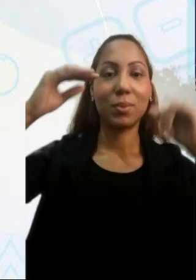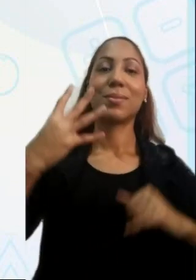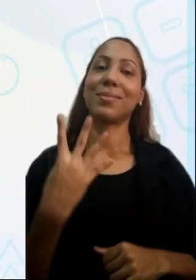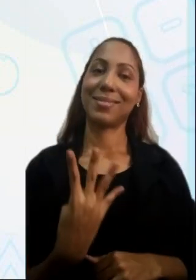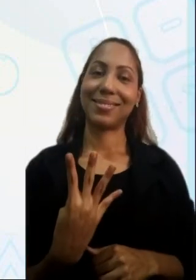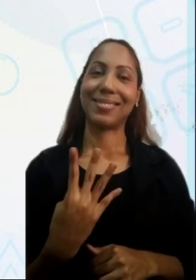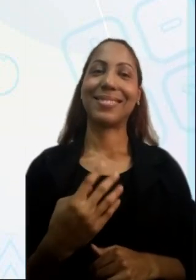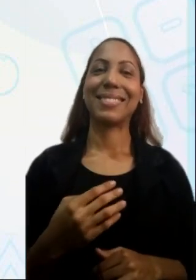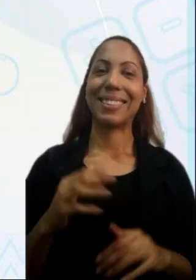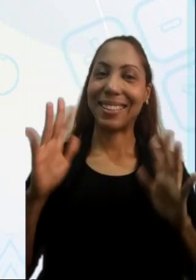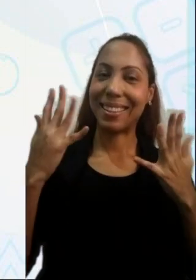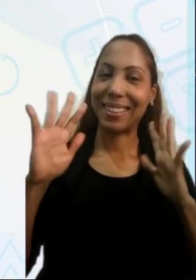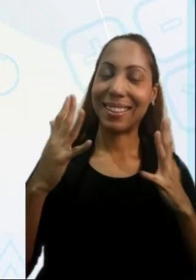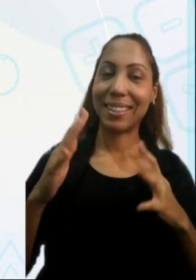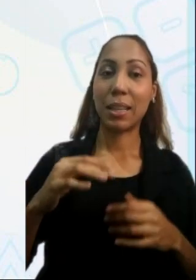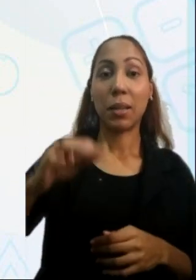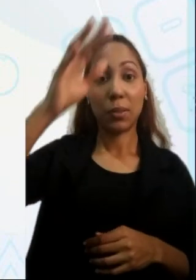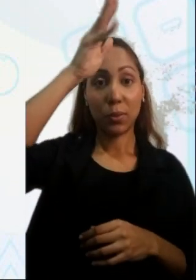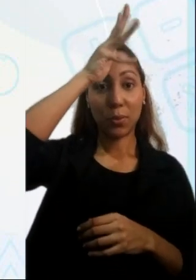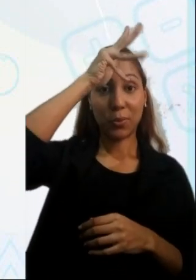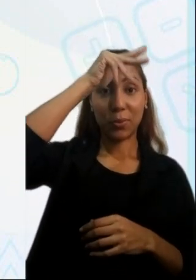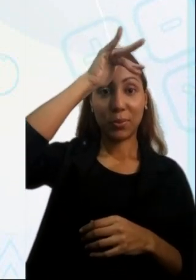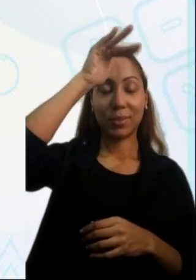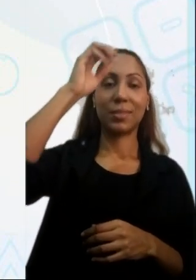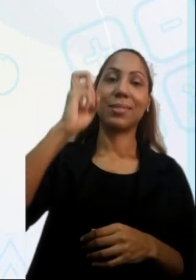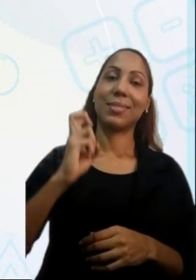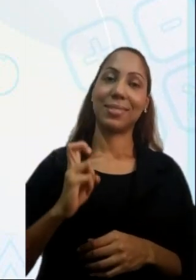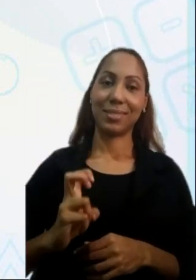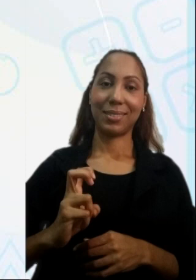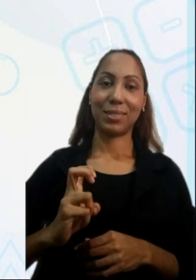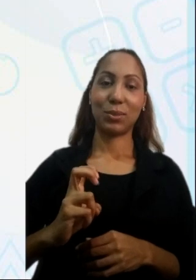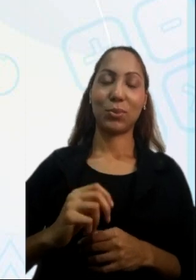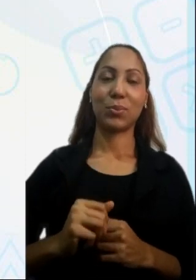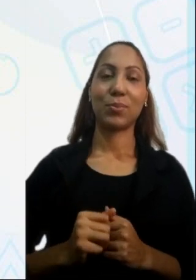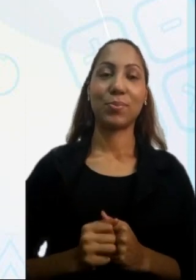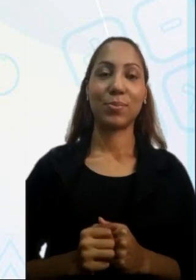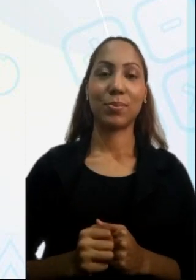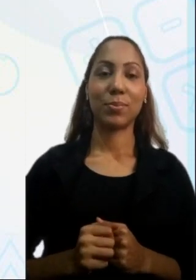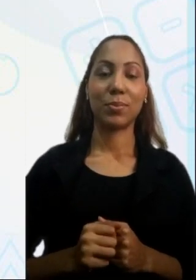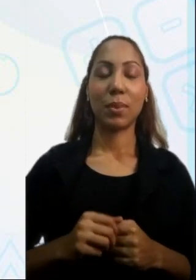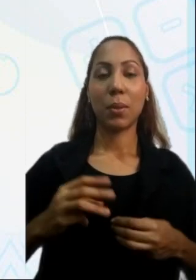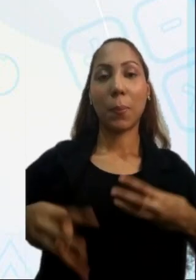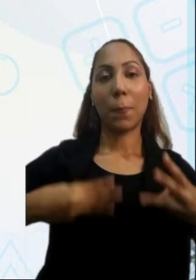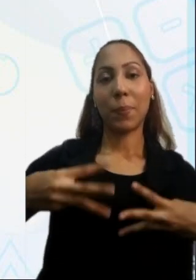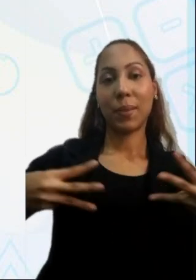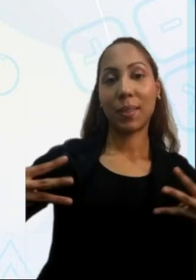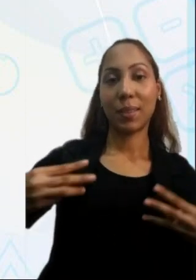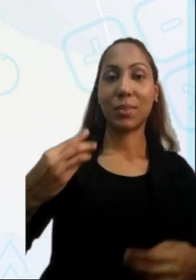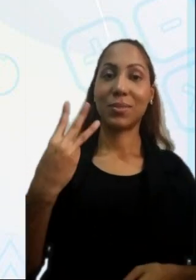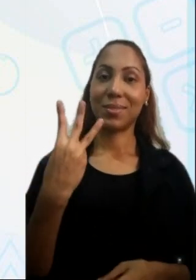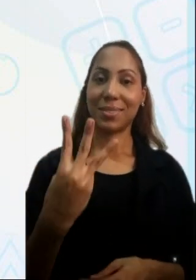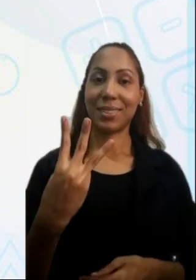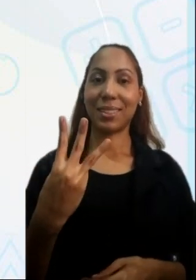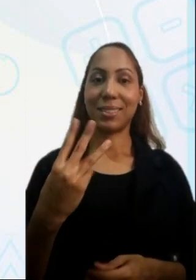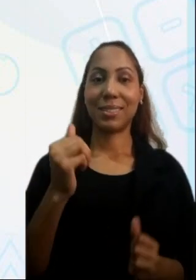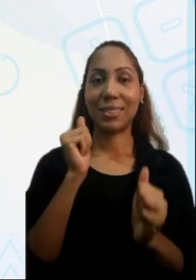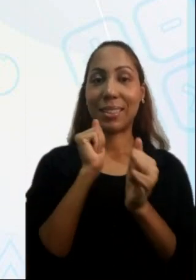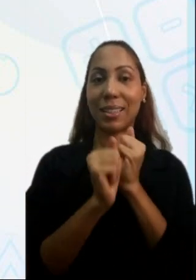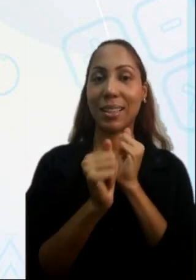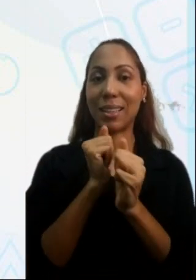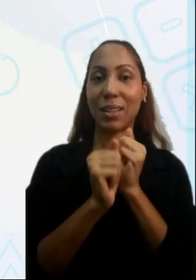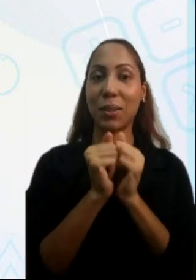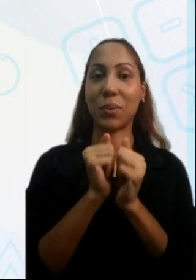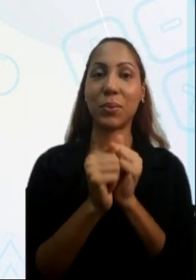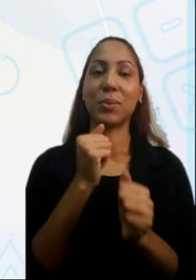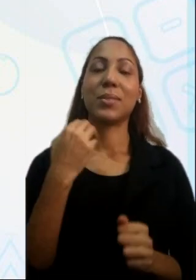bem. O frango, 5 estudantes preferem frango. O macarrão, 3. E arroz,